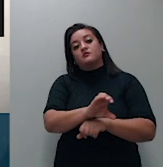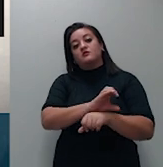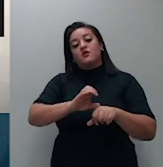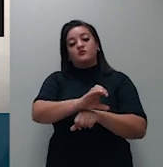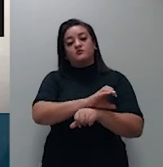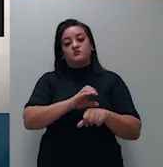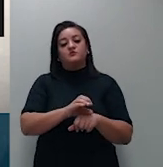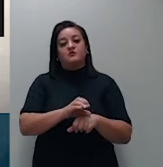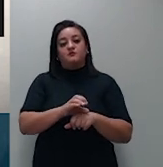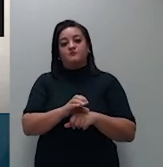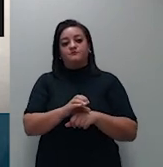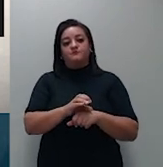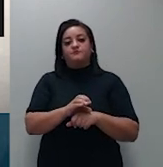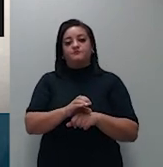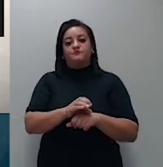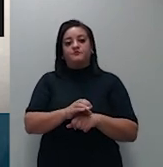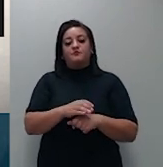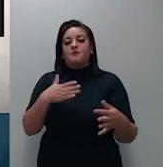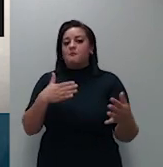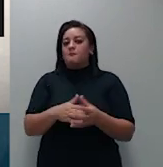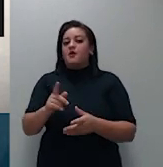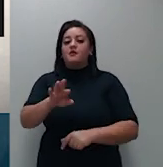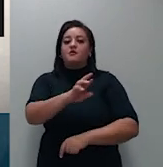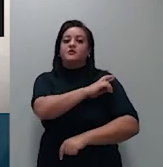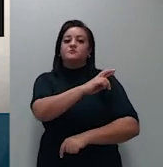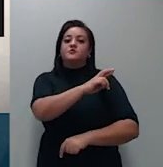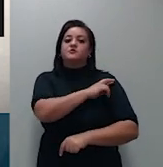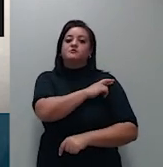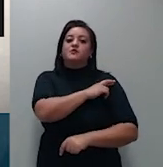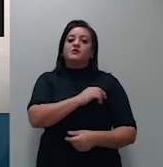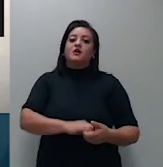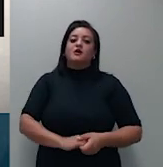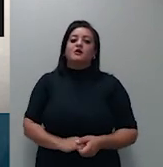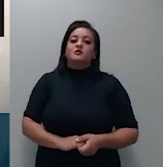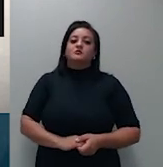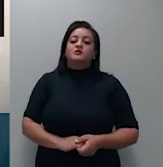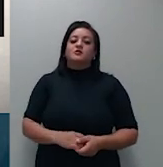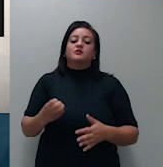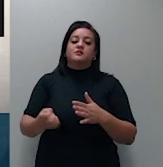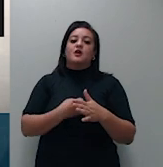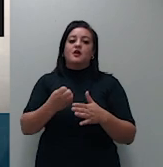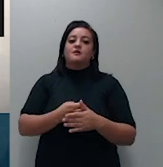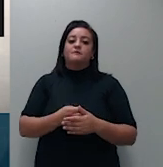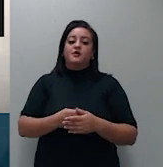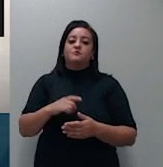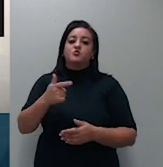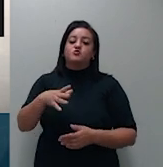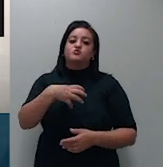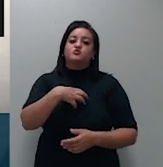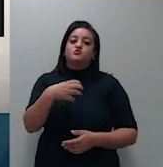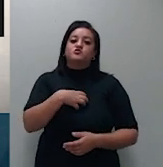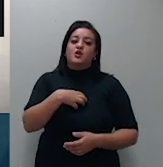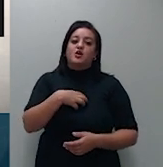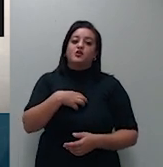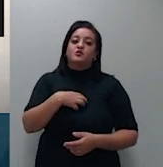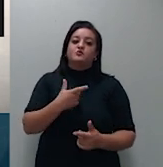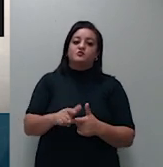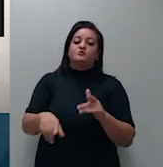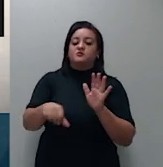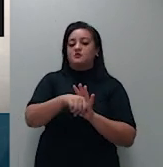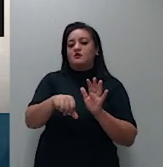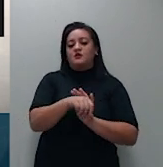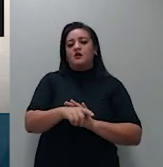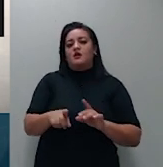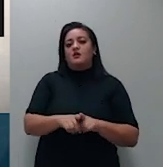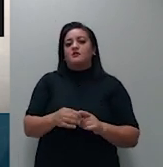não impede a responsabilização do provedor de serviços por outras formas de registros não se limitando